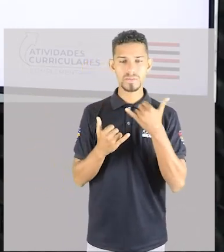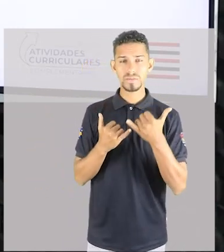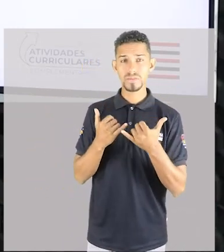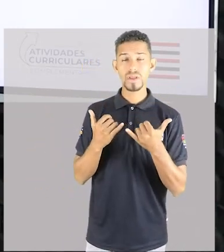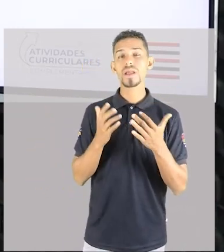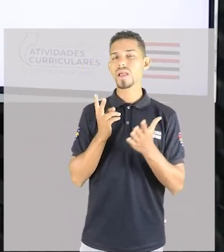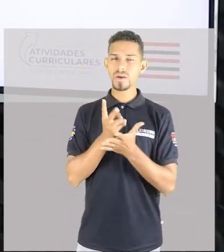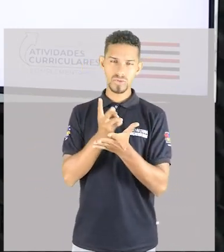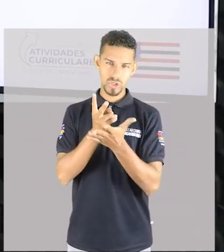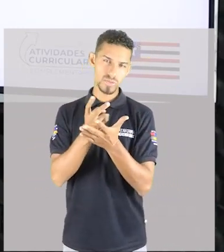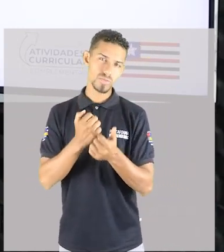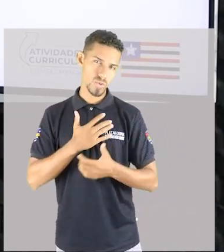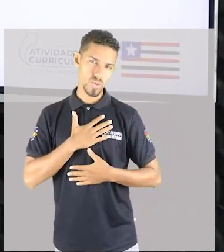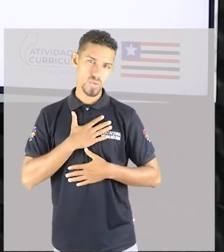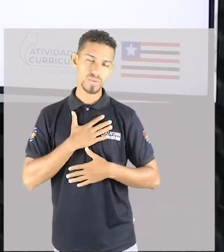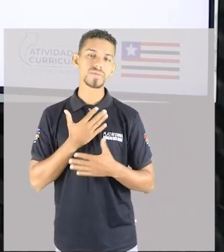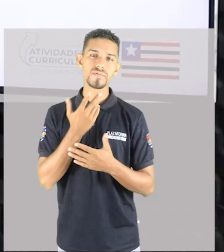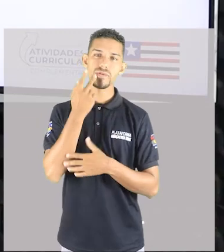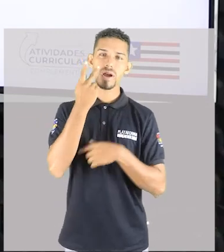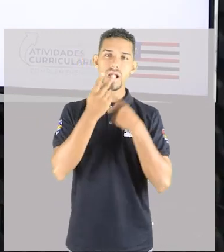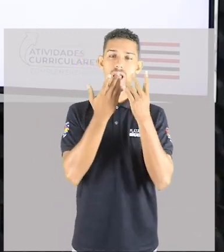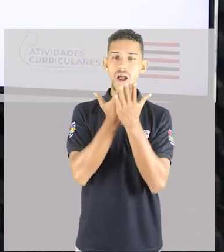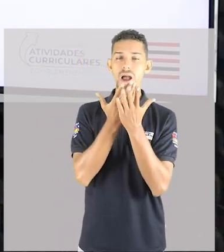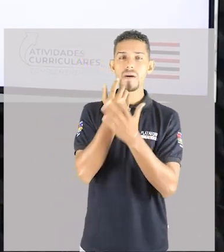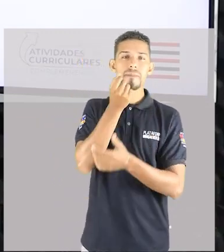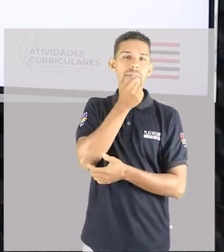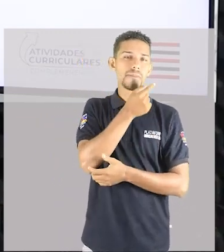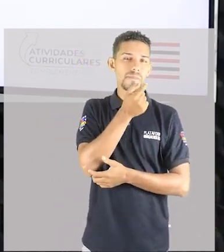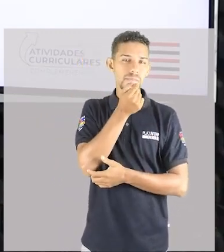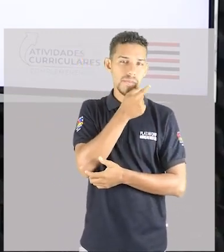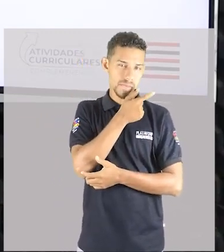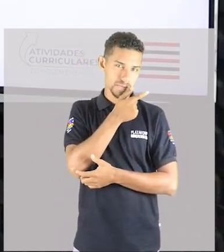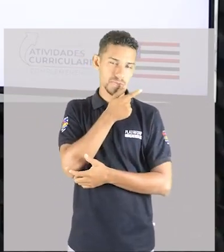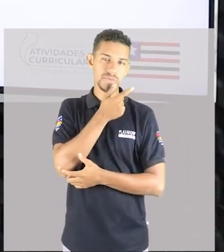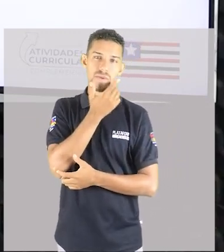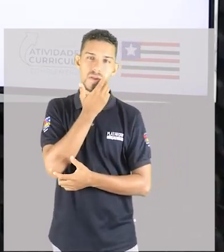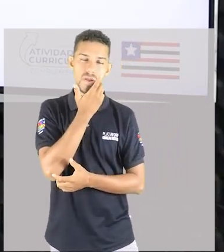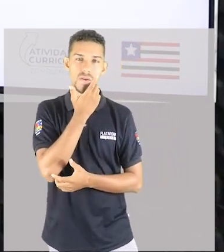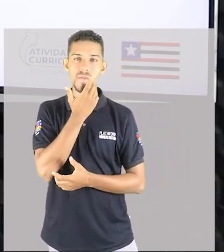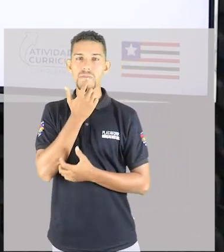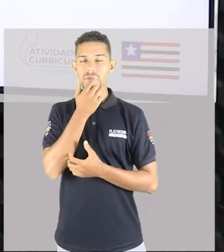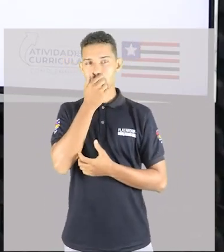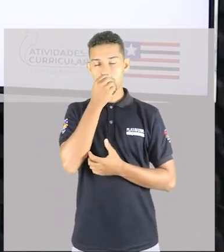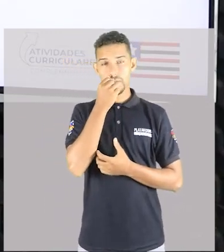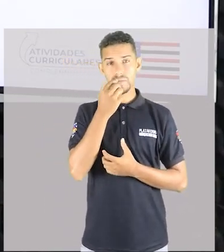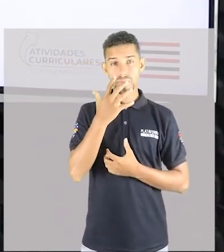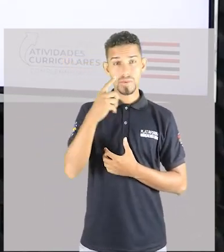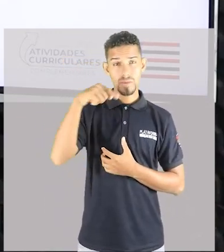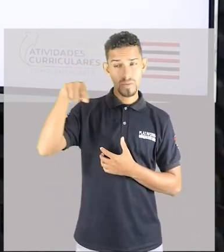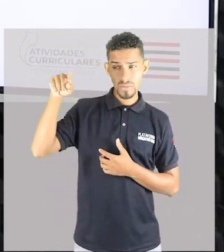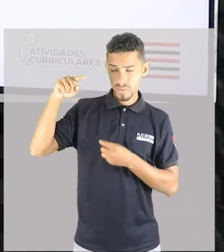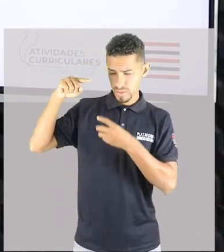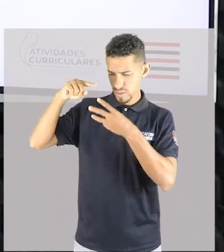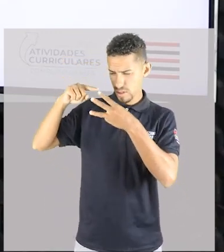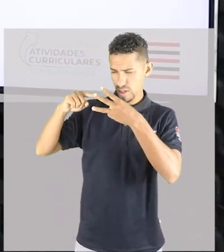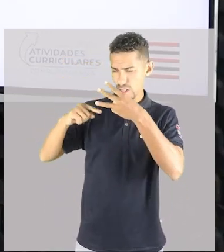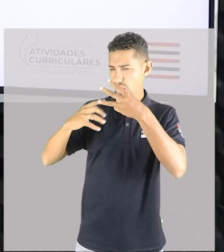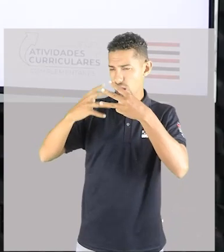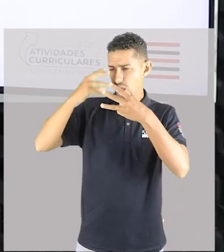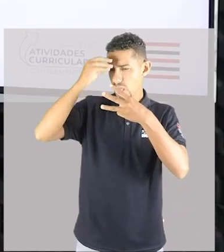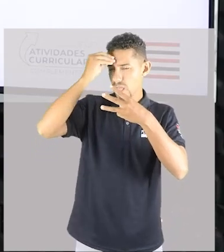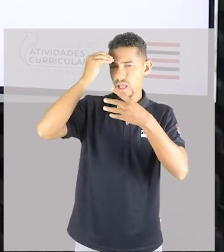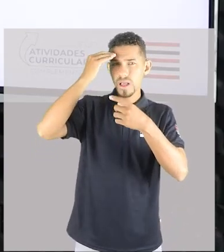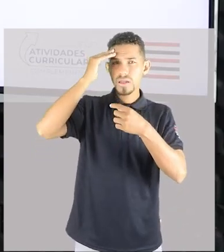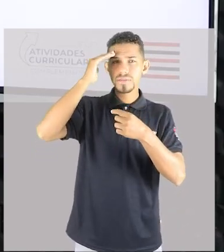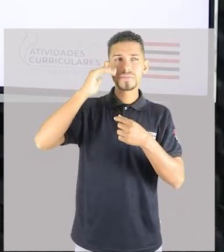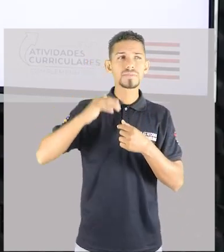que eu sempre gosto de falar na aula, uma piadinha, é o seguinte, para decorar isso aqui, é só a gente entender assim,